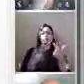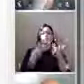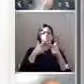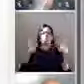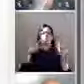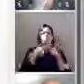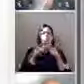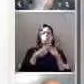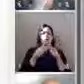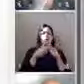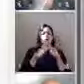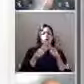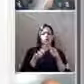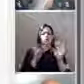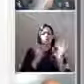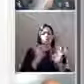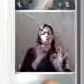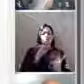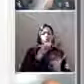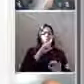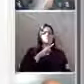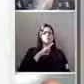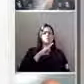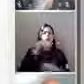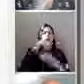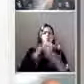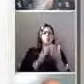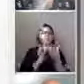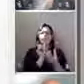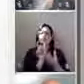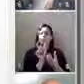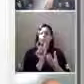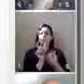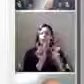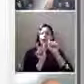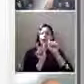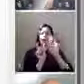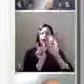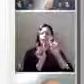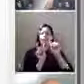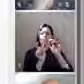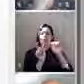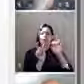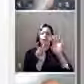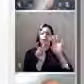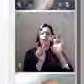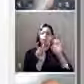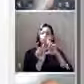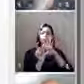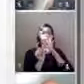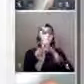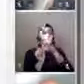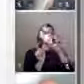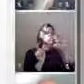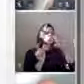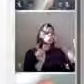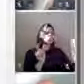E ele consta em todos os dicionários que compõem o nosso corpus de dicionários de língua